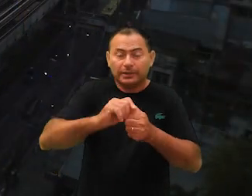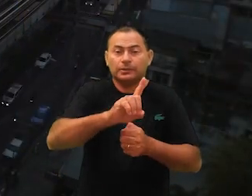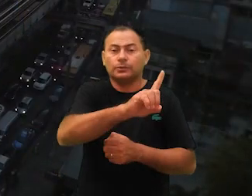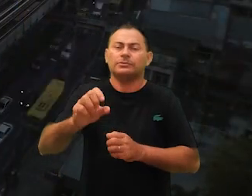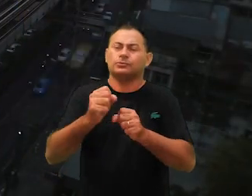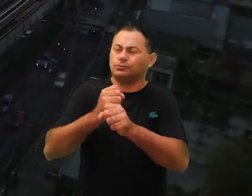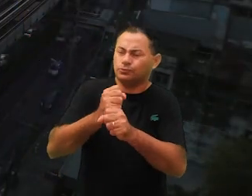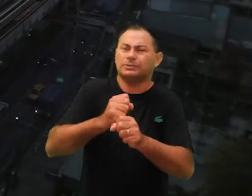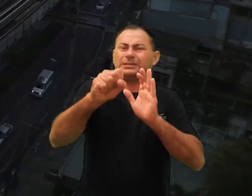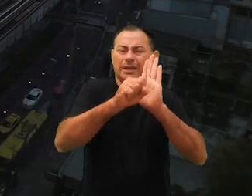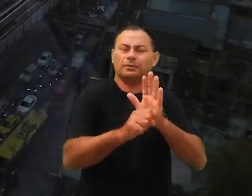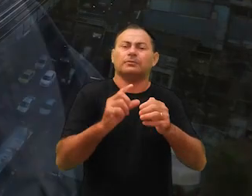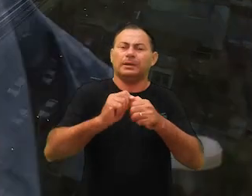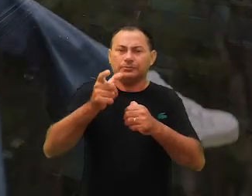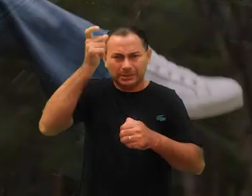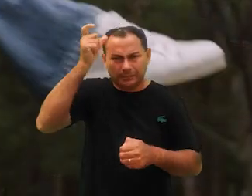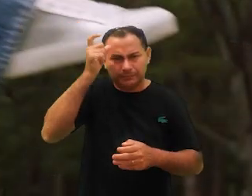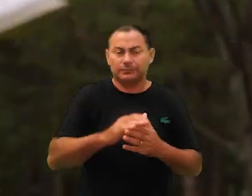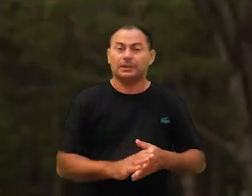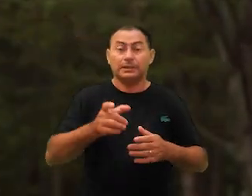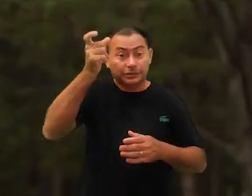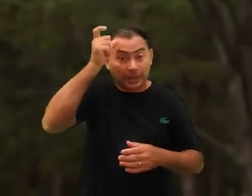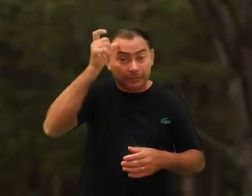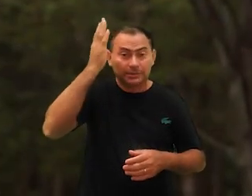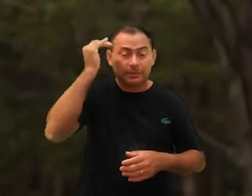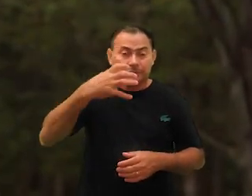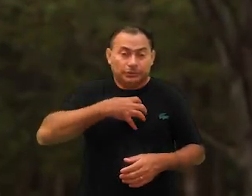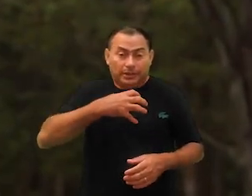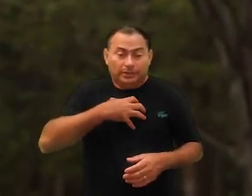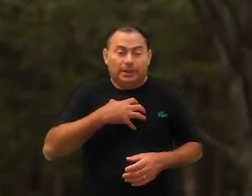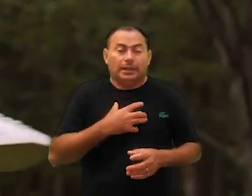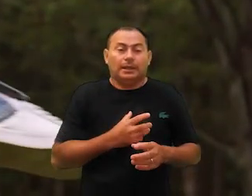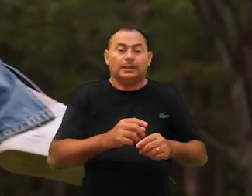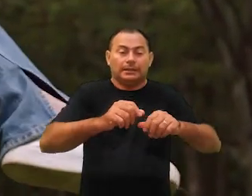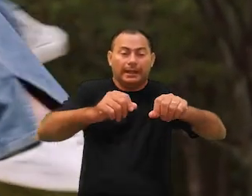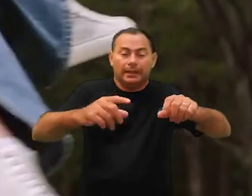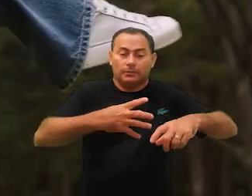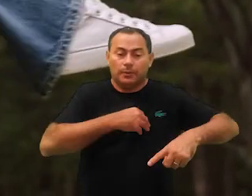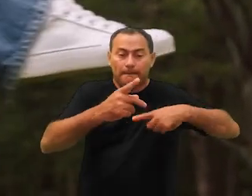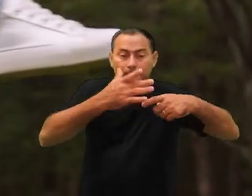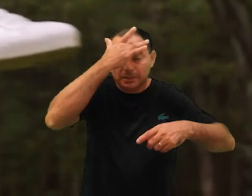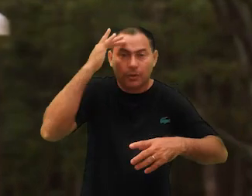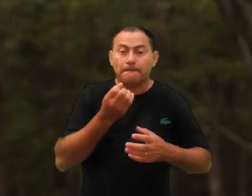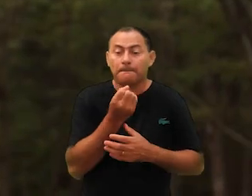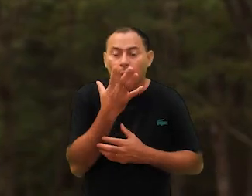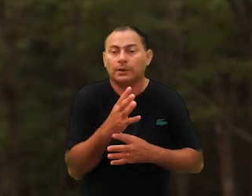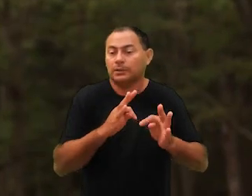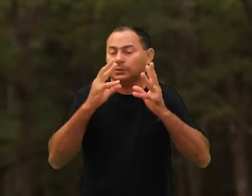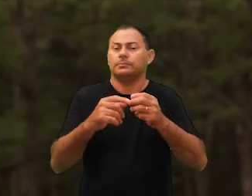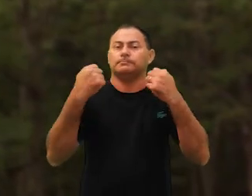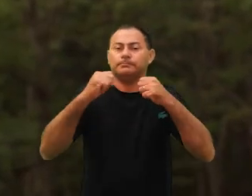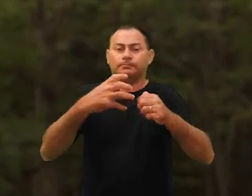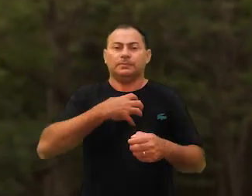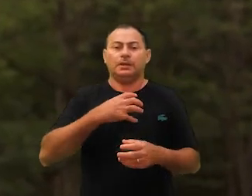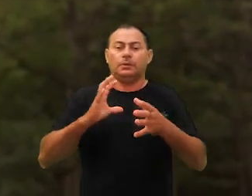feito durante séculos. Ele sabe que esta é a forma da terra ser povoada com pessoas boas, e